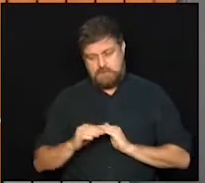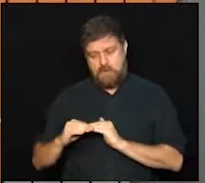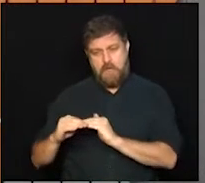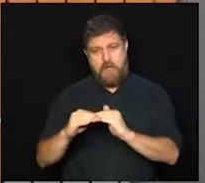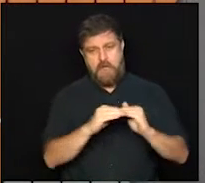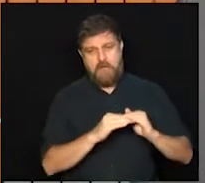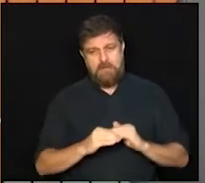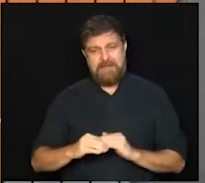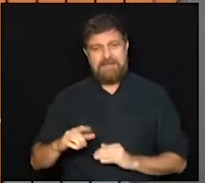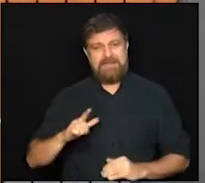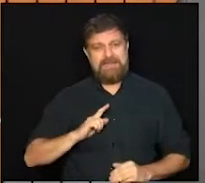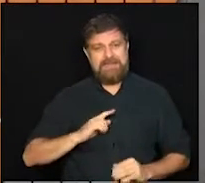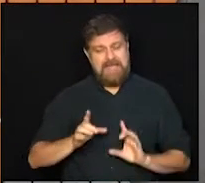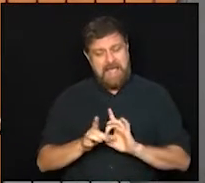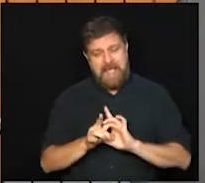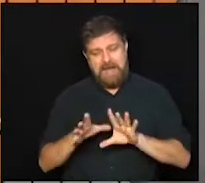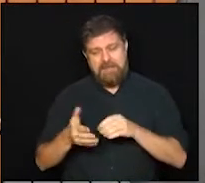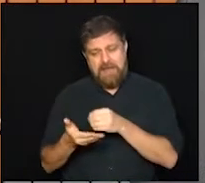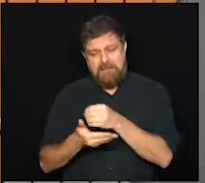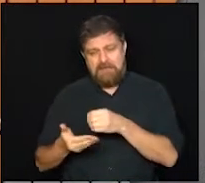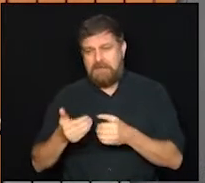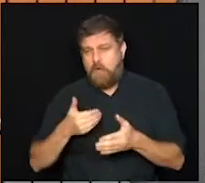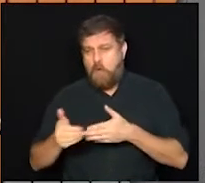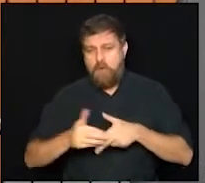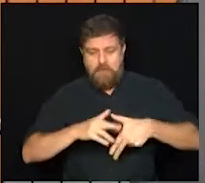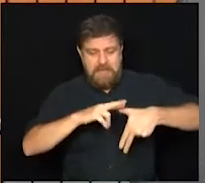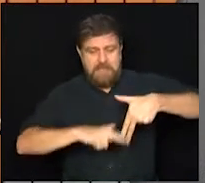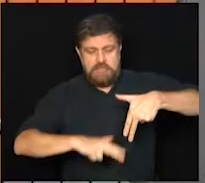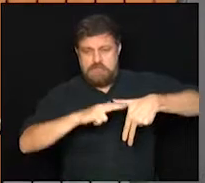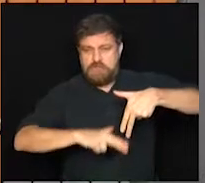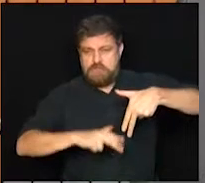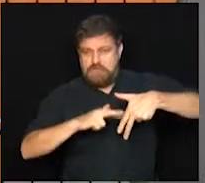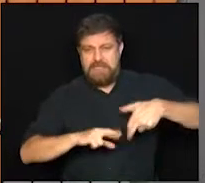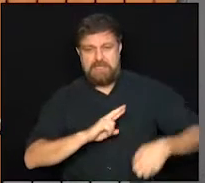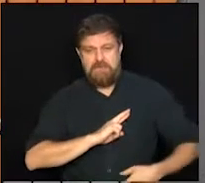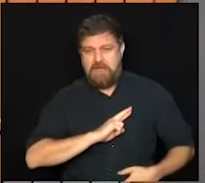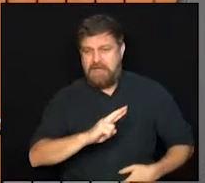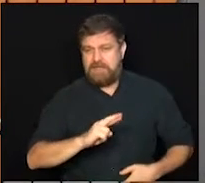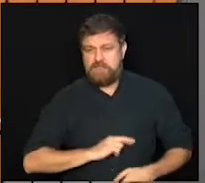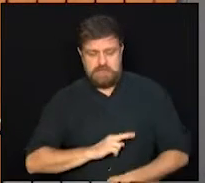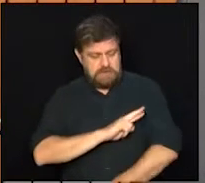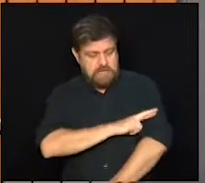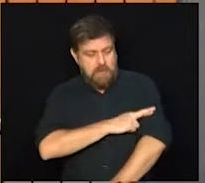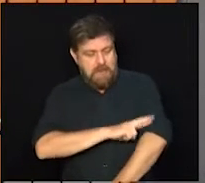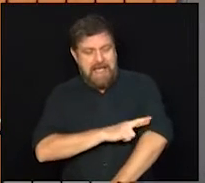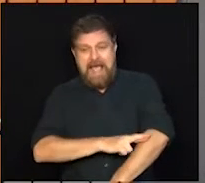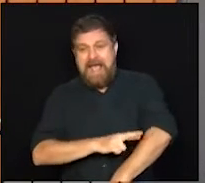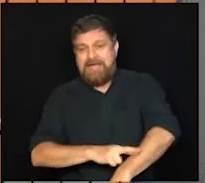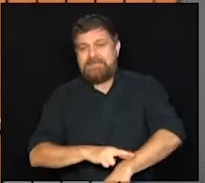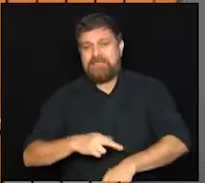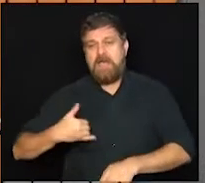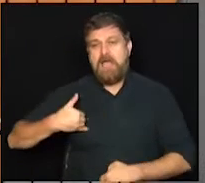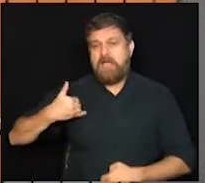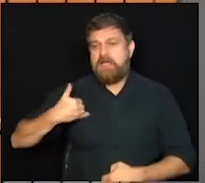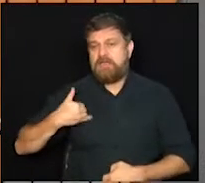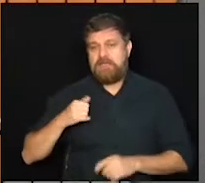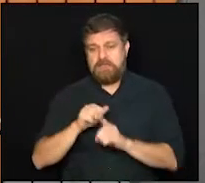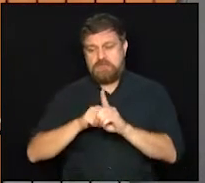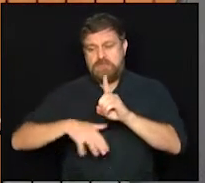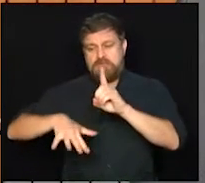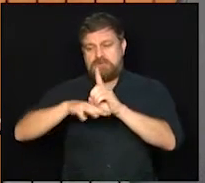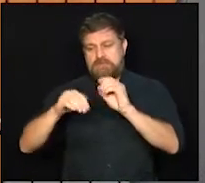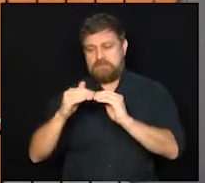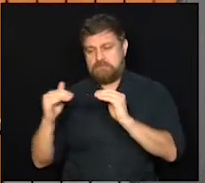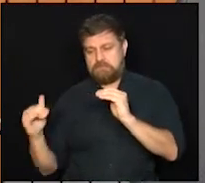liberdades fundamentais, independente de gênero, orientação sexual, religião, raça, idade ou classe social, independente de